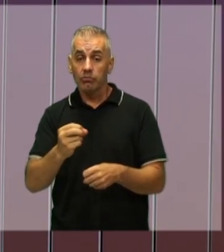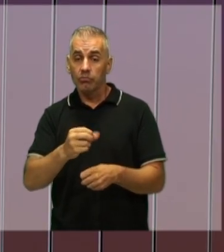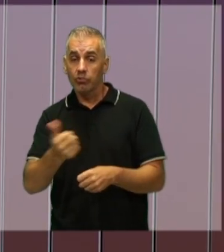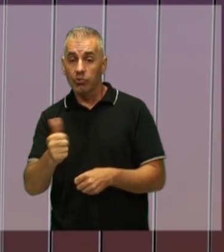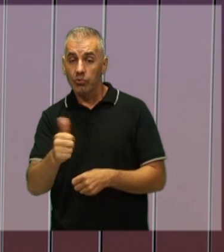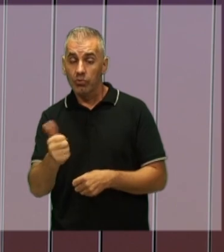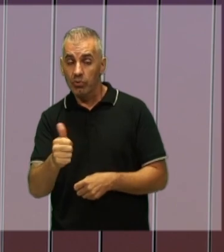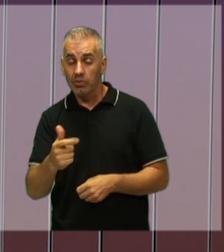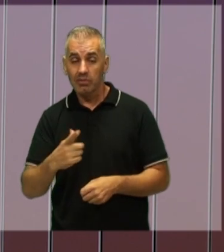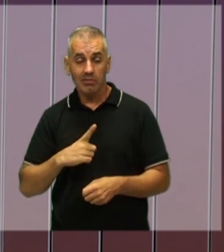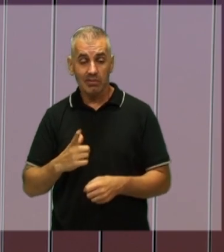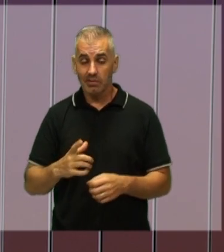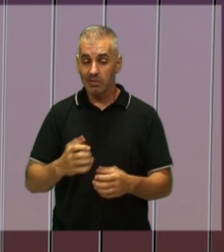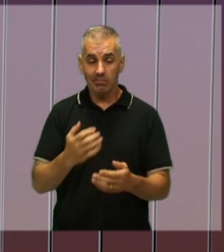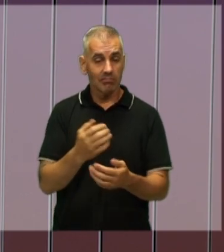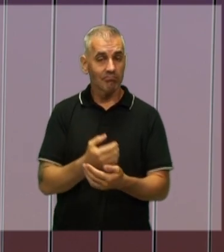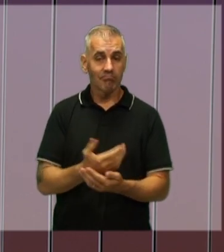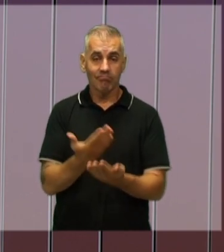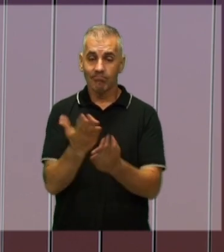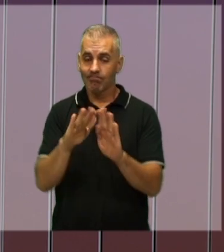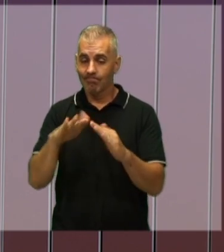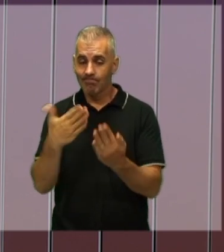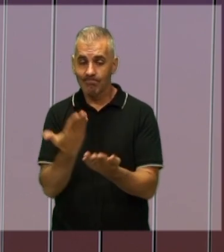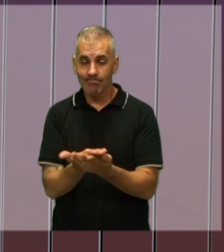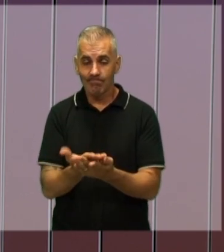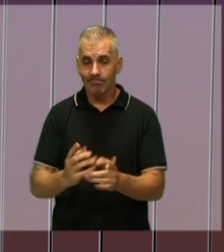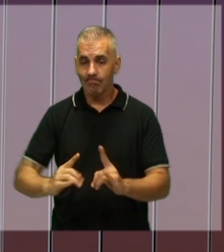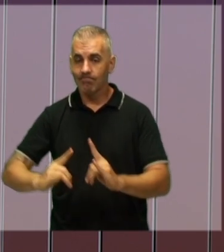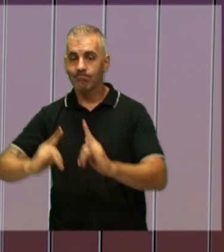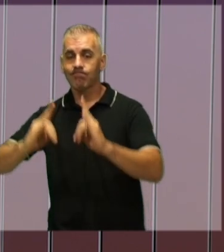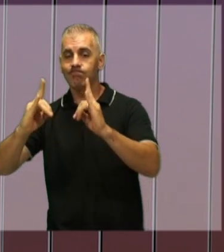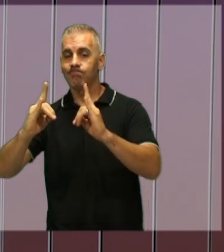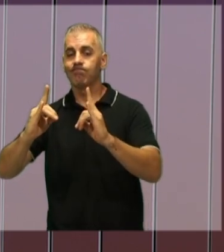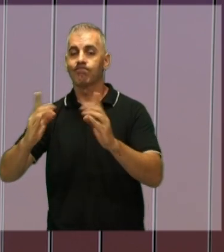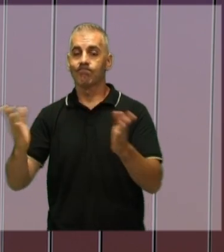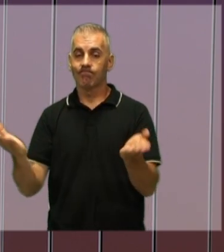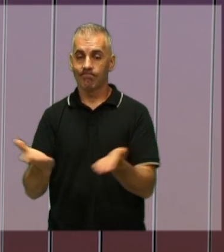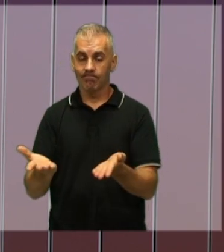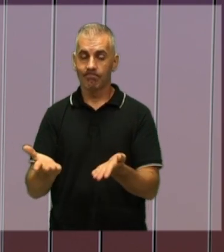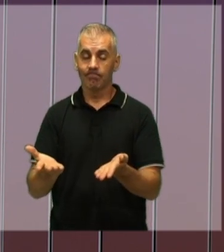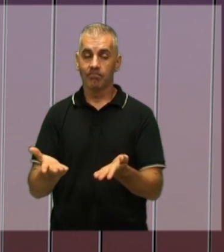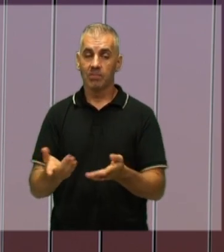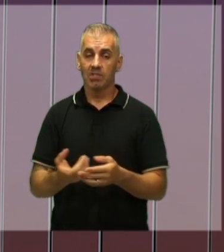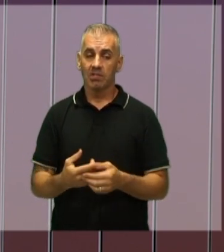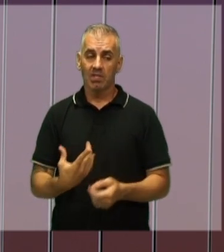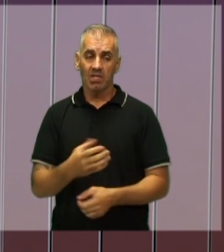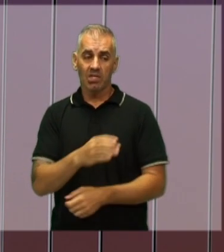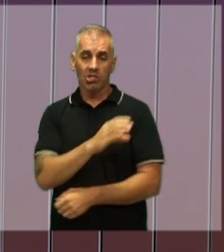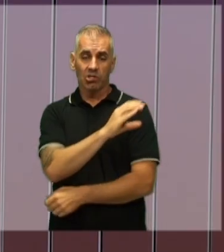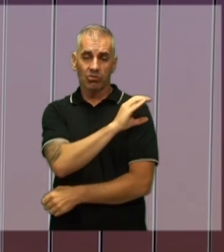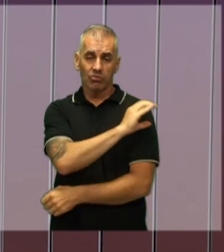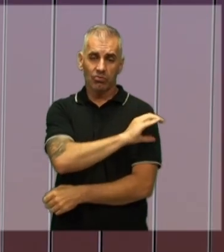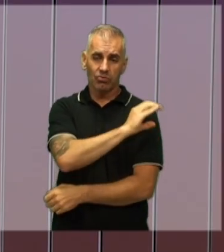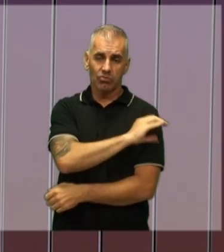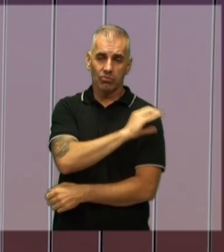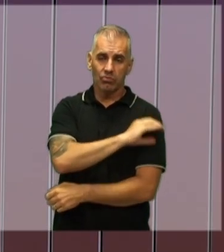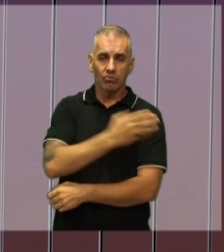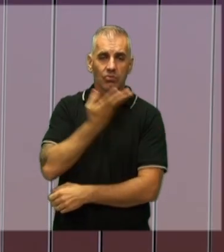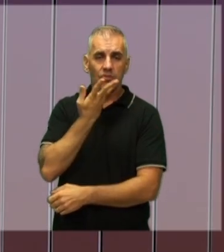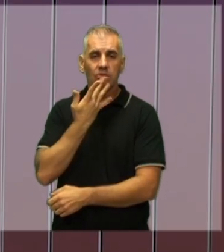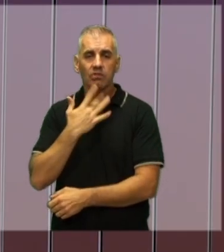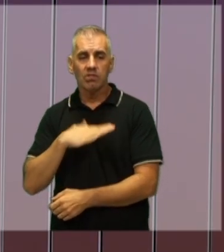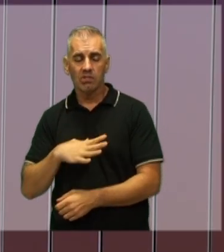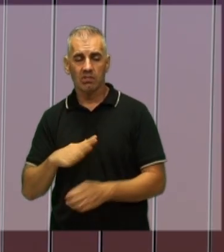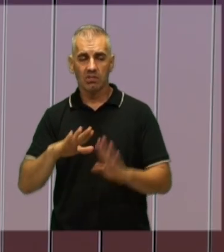O prefeito Robson tem feito um excelente trabalho nesse aspecto. Eu acredito que entre creche e escola, este ano a gente consiga entregar aí